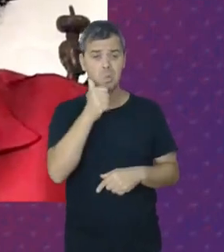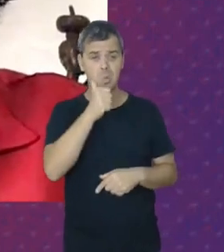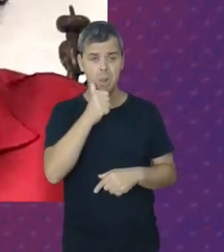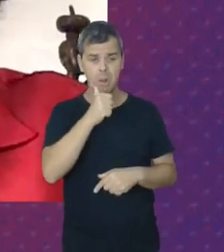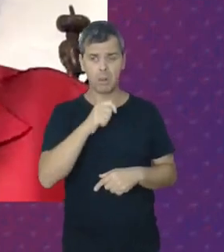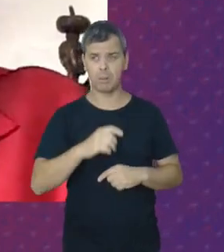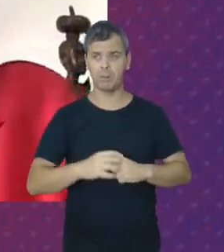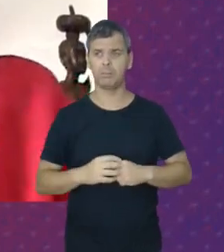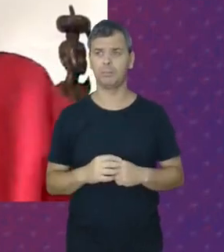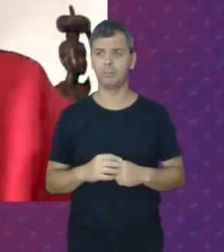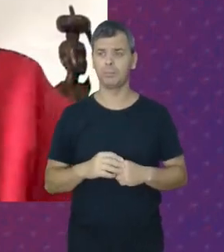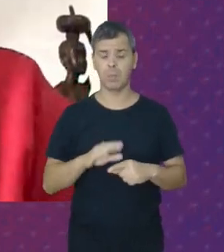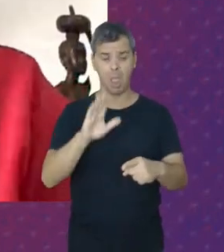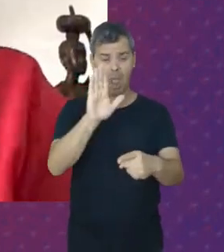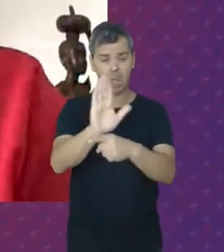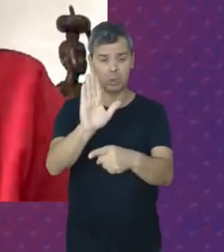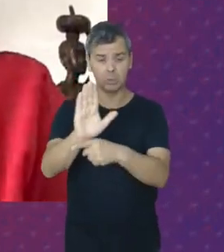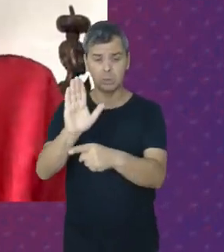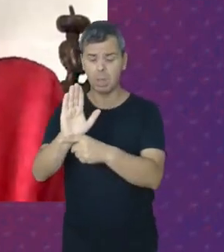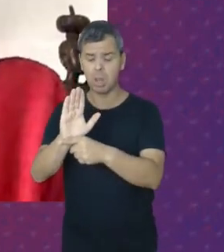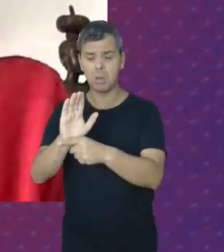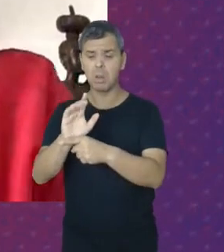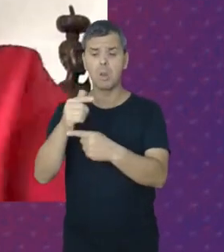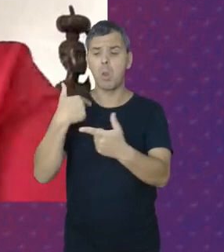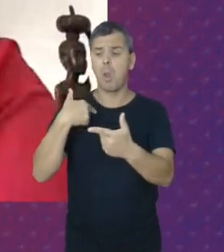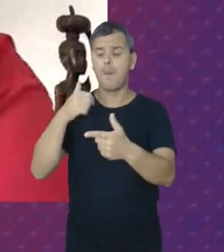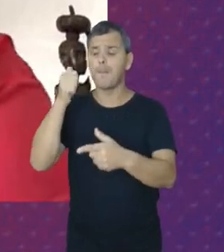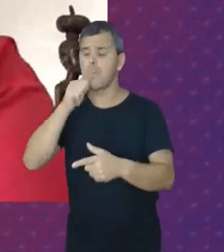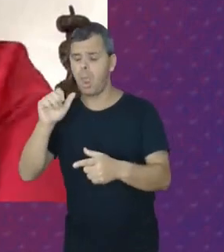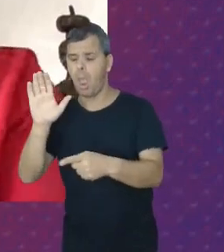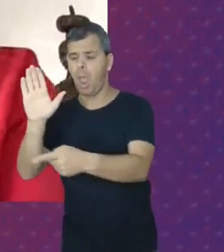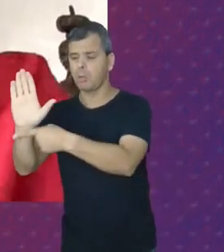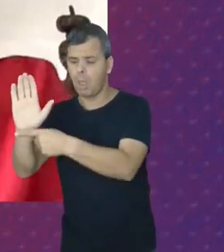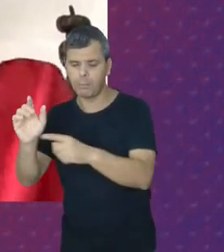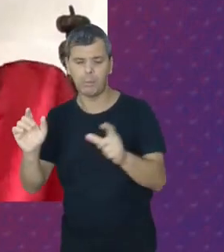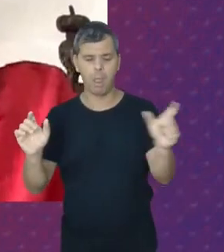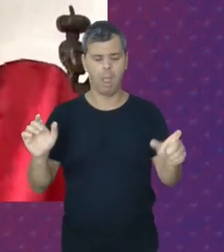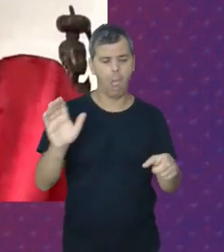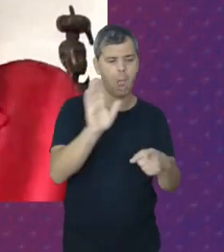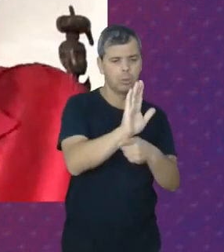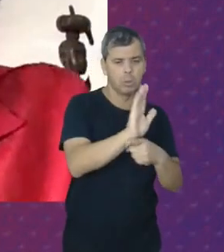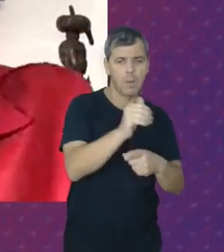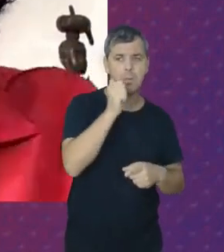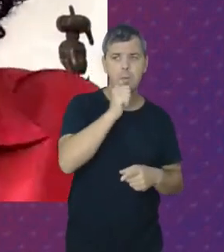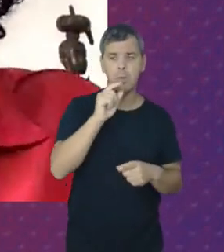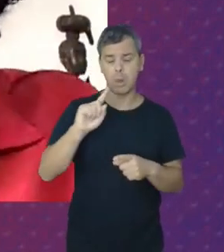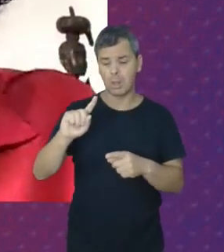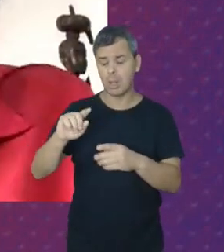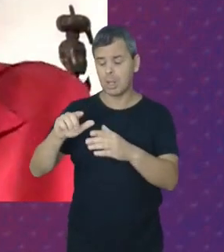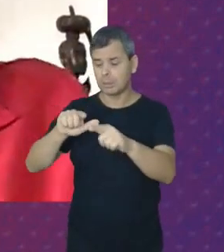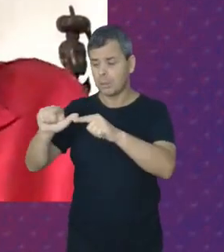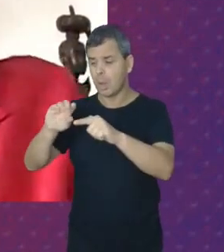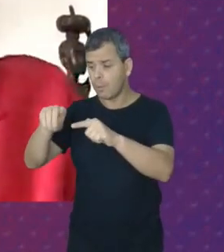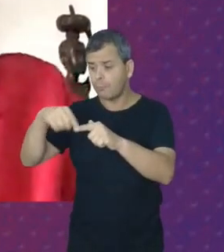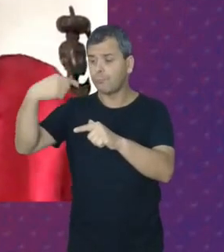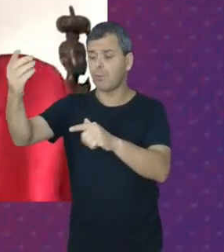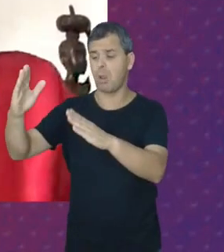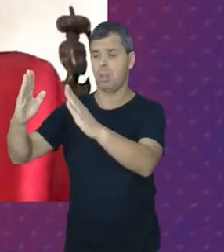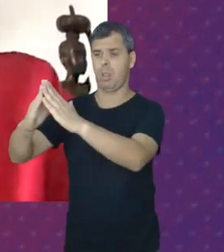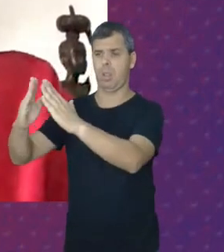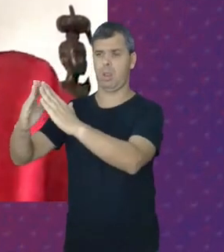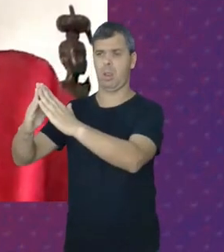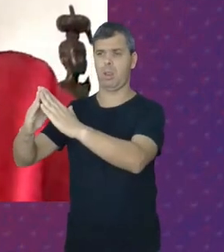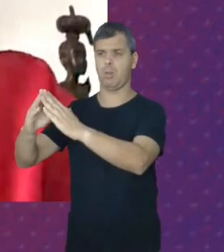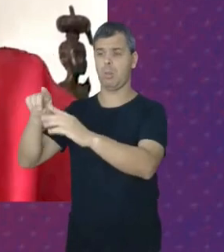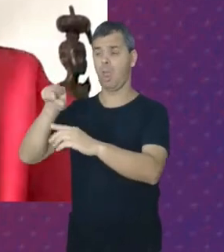Ajudavam A outras Mulheres A trabalharem Fora do Lar Para que